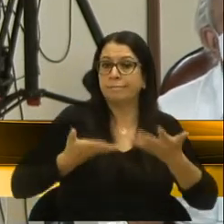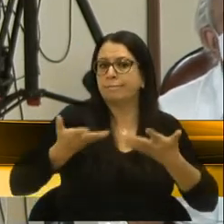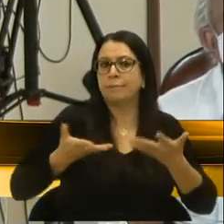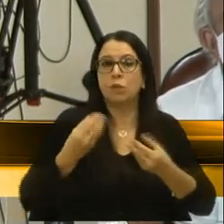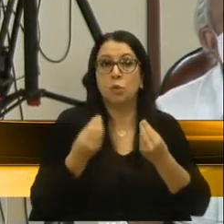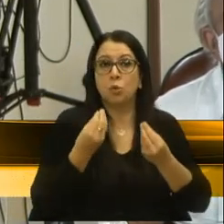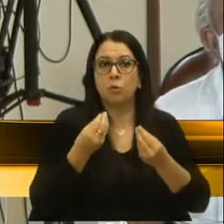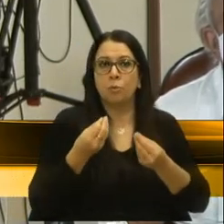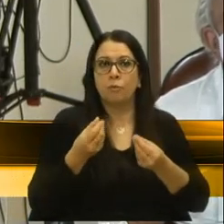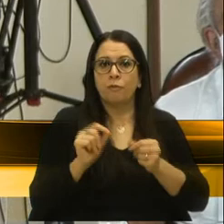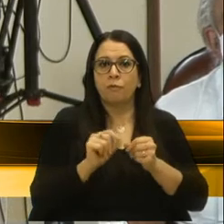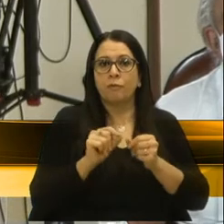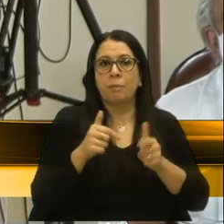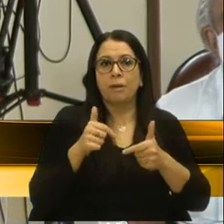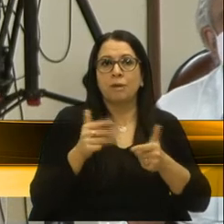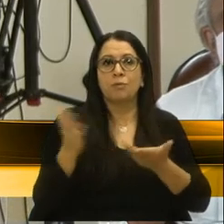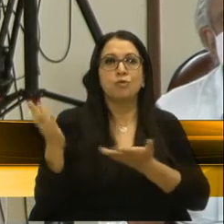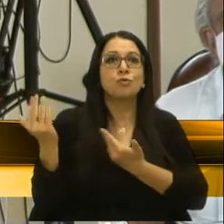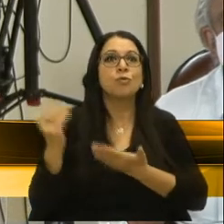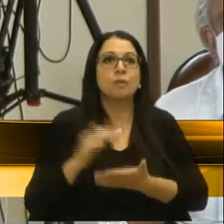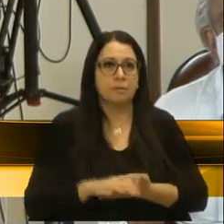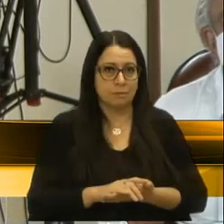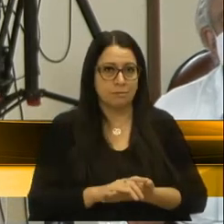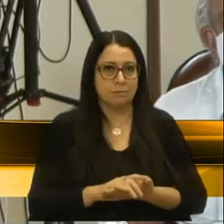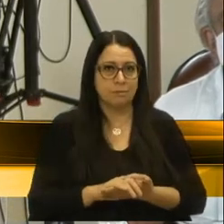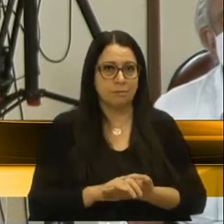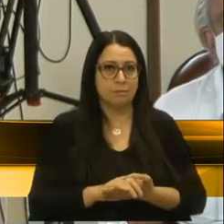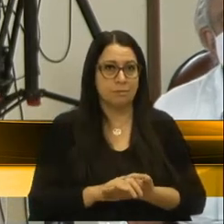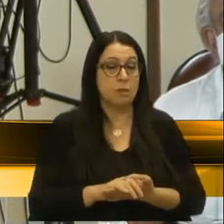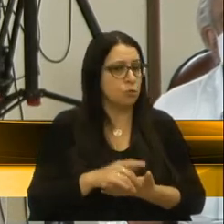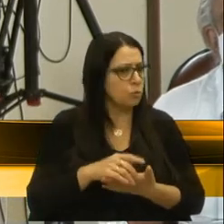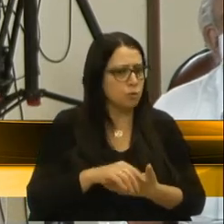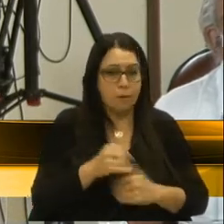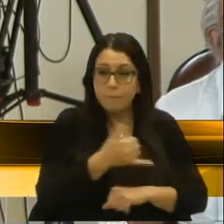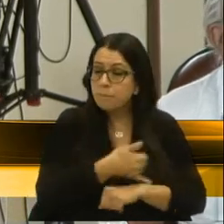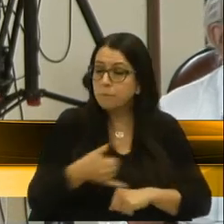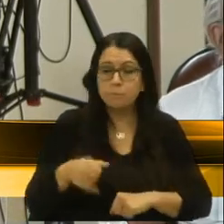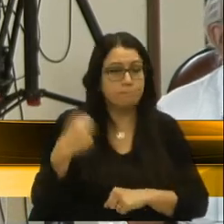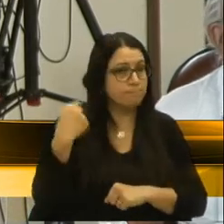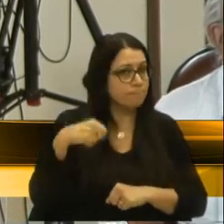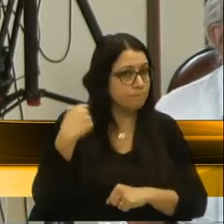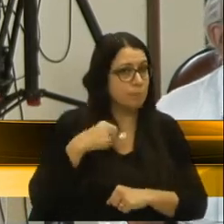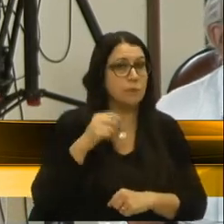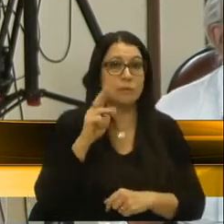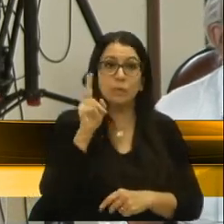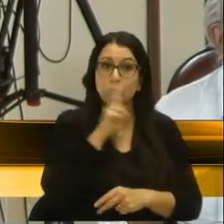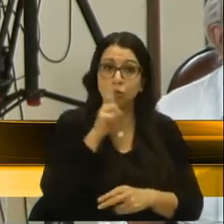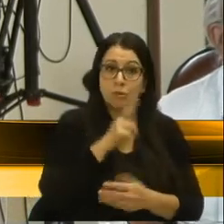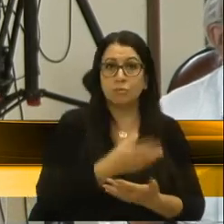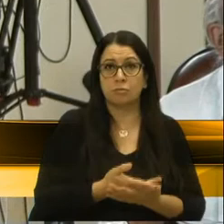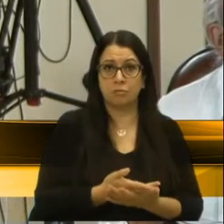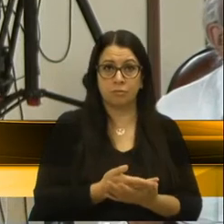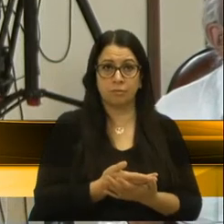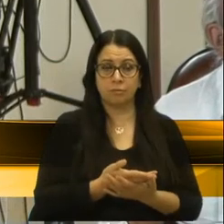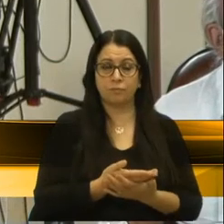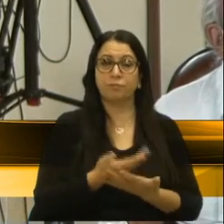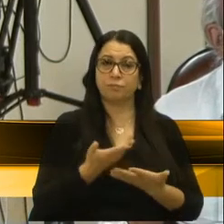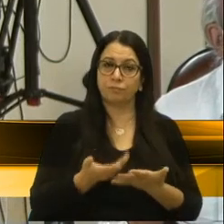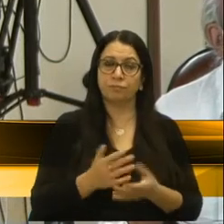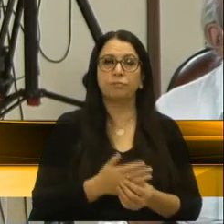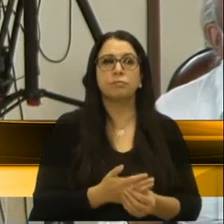nossos jovens. Então, isso caiu de maduro, isso é necessário, isso é urgente, né?